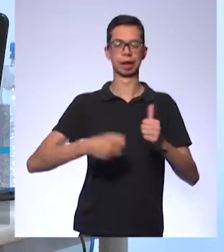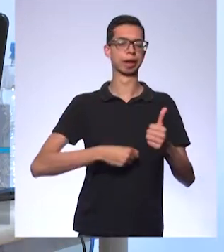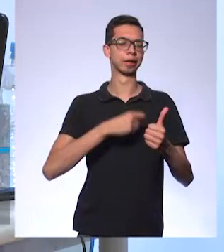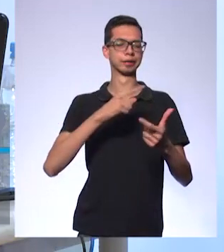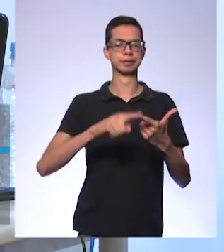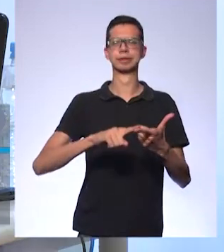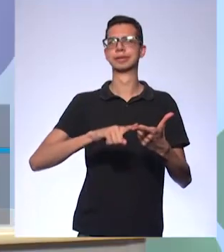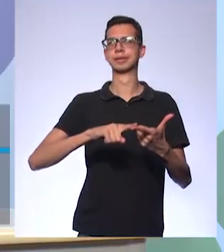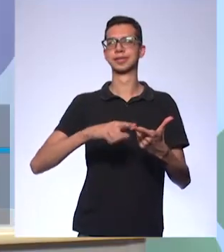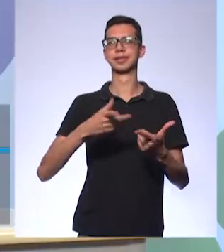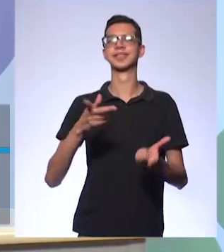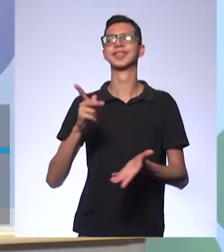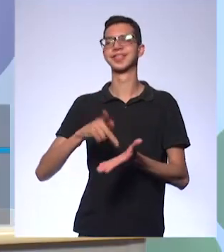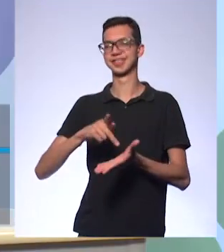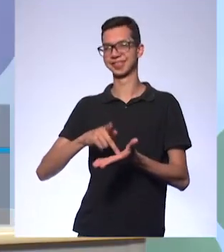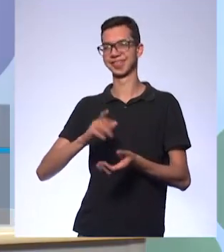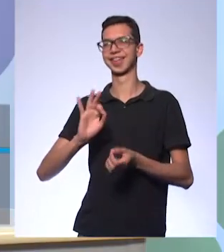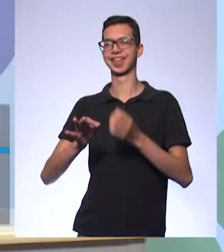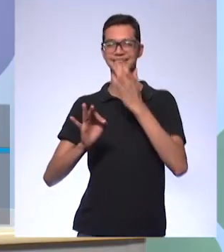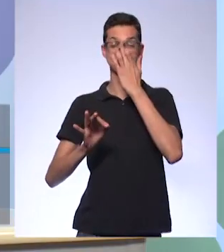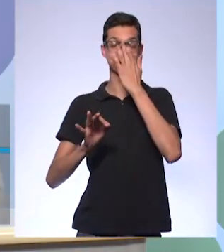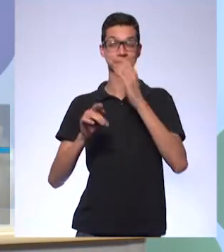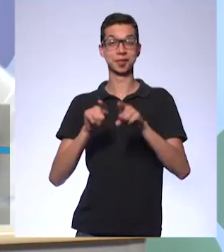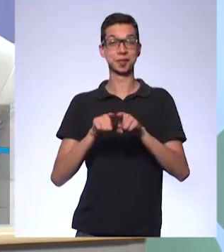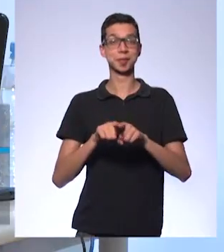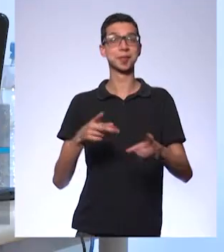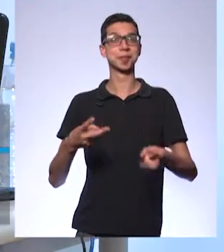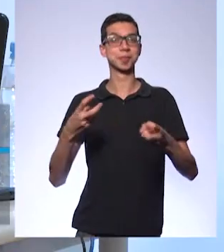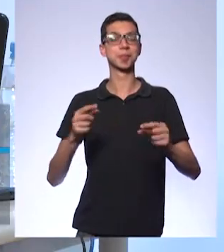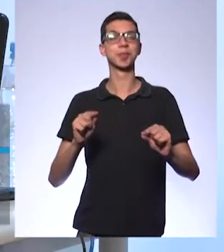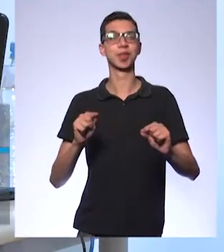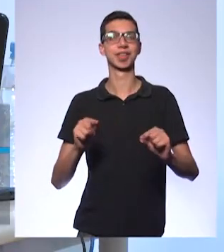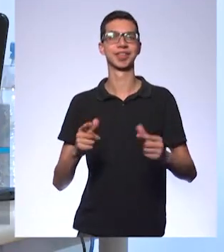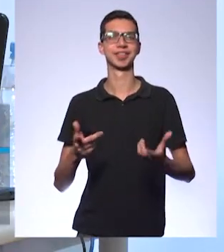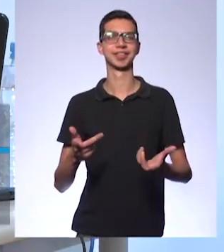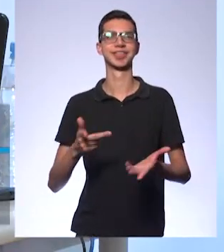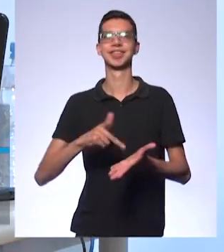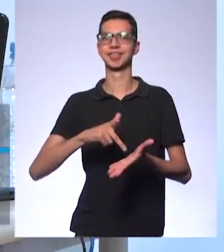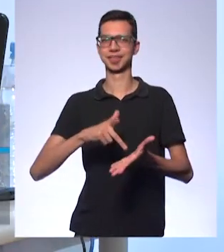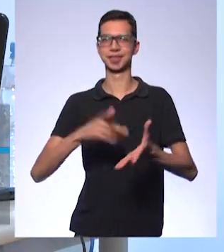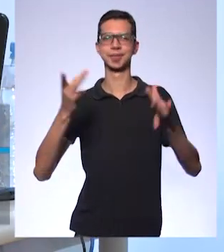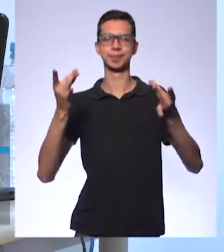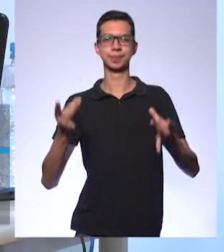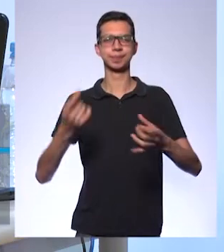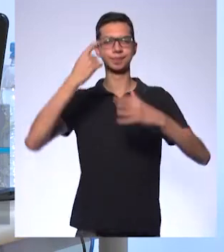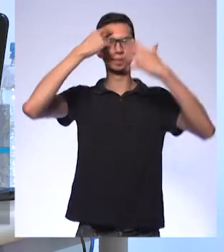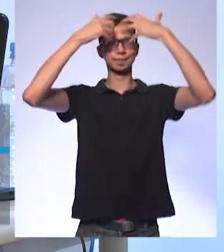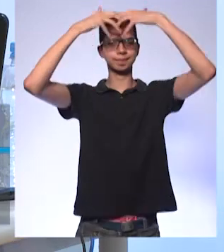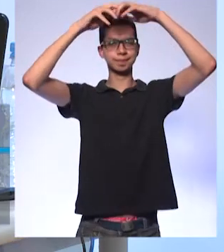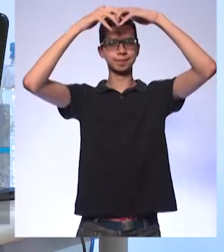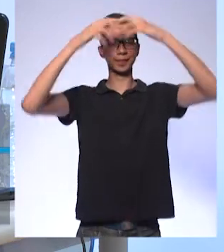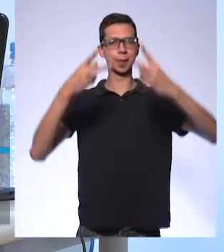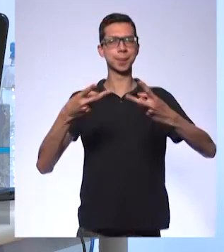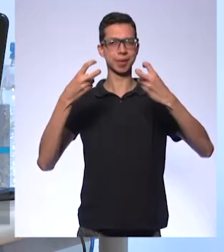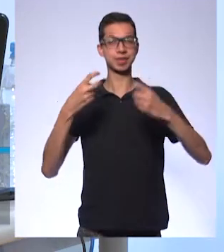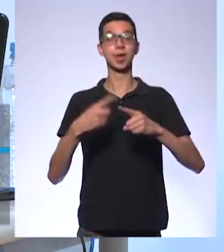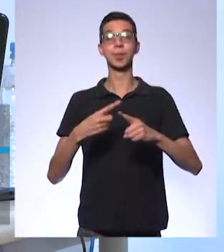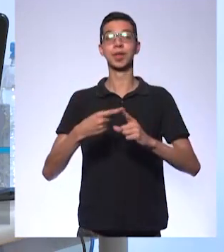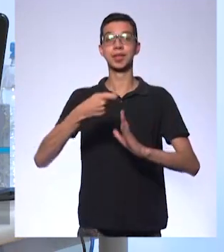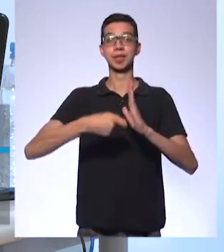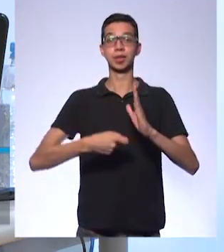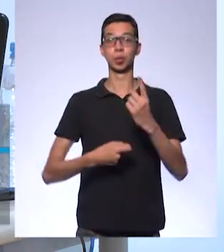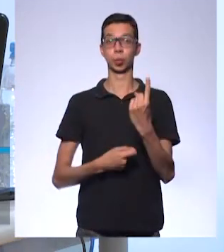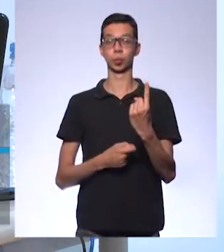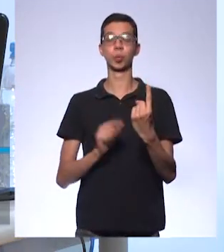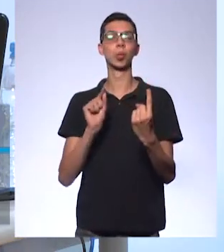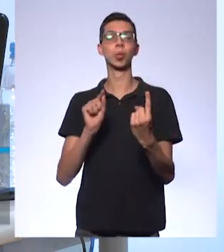chat? Eles pescaram a ideia. Eles estão fundo nessa ideia de reflexão. Porque no momento que veio o texto 1, o